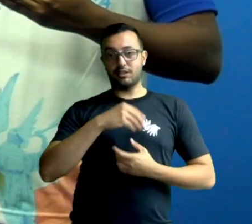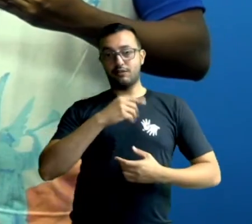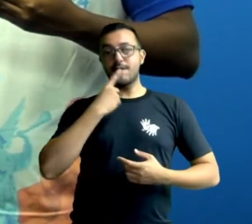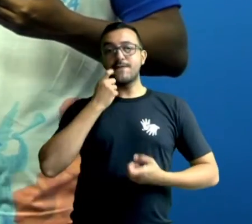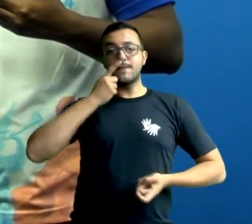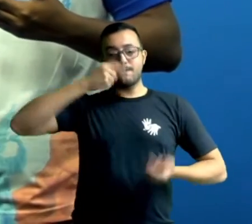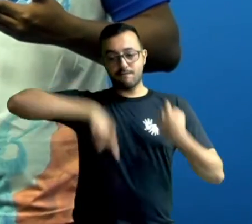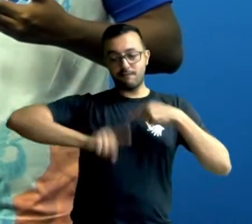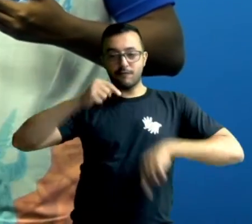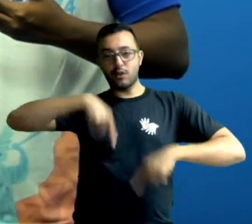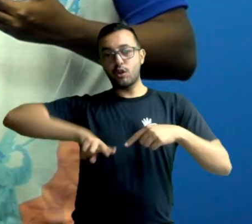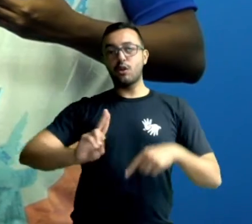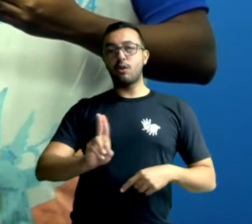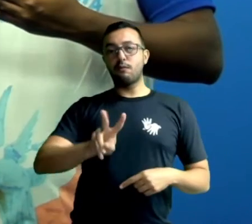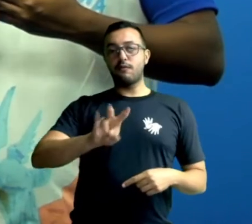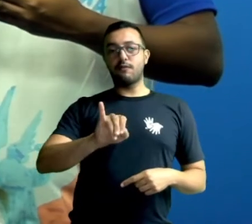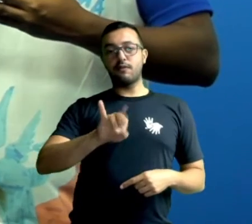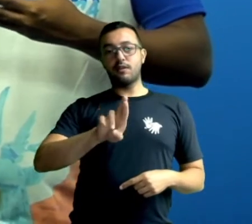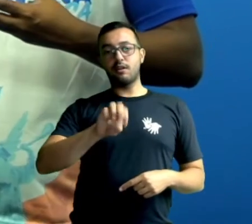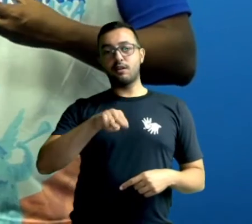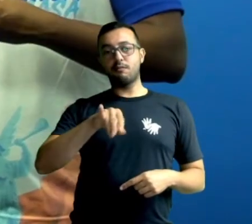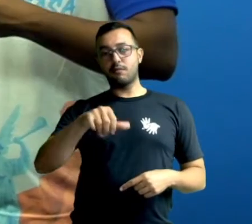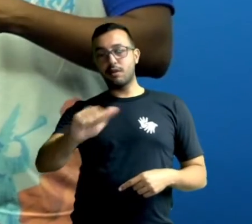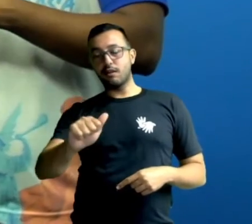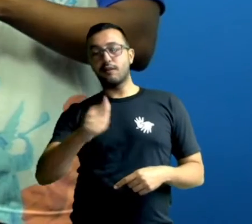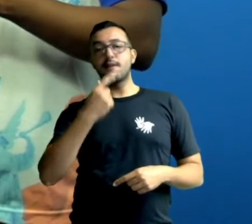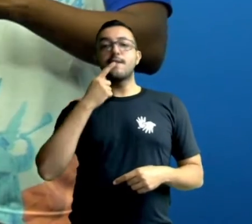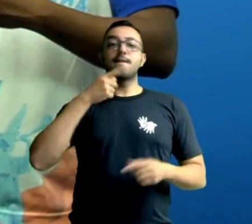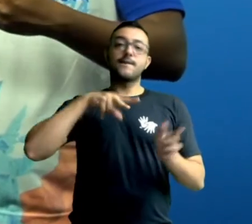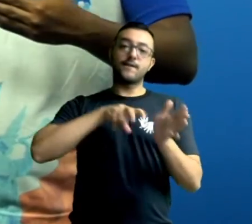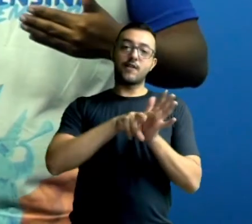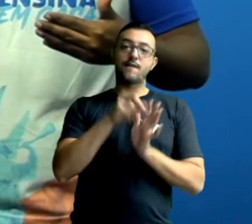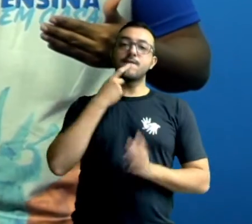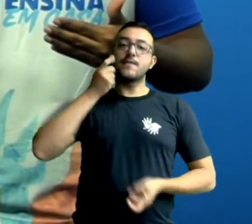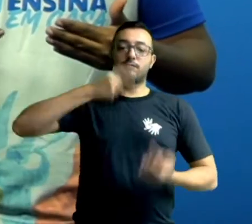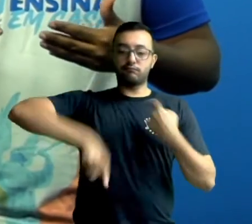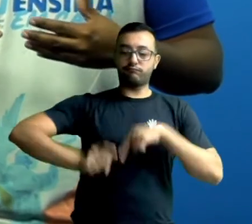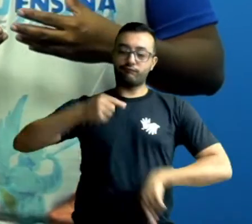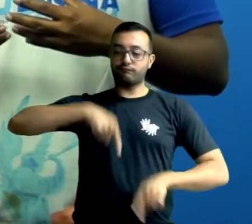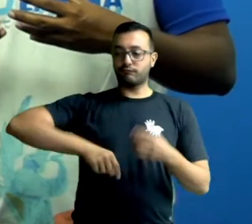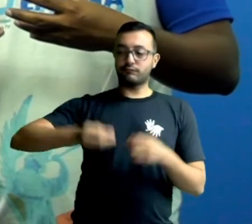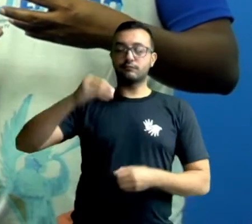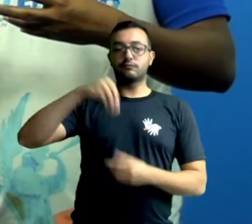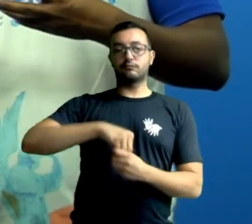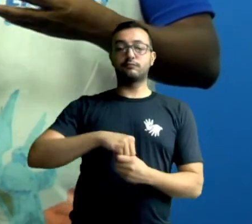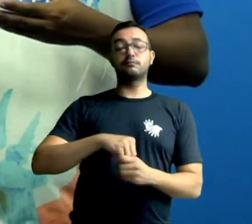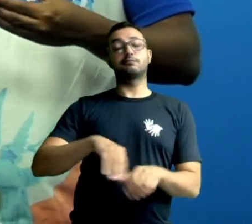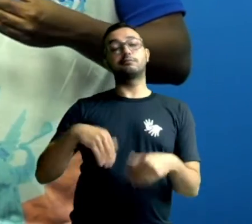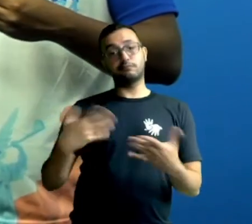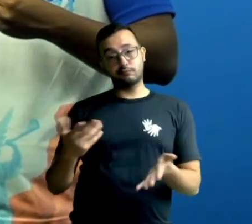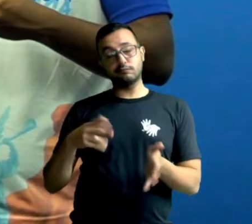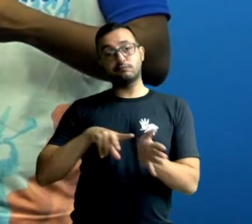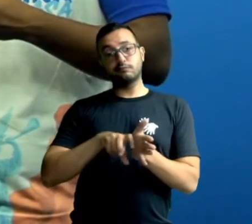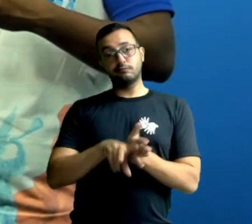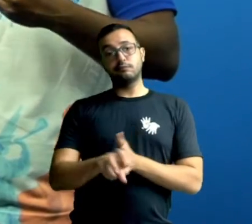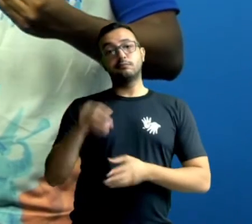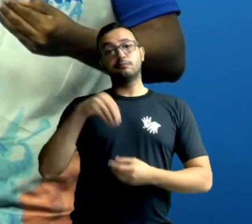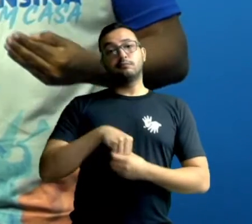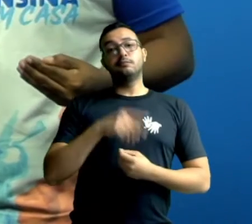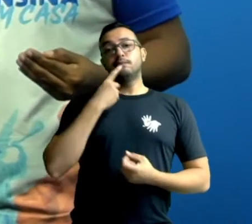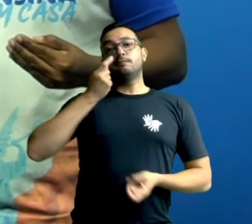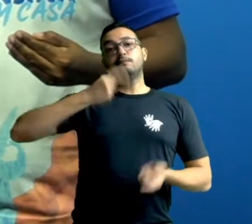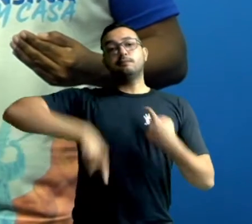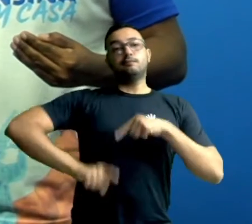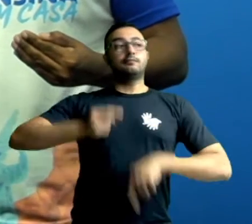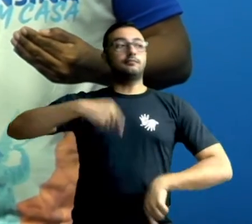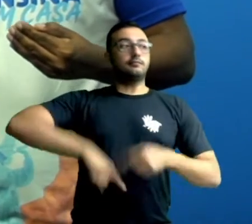chama-se viremia, né? Que quando o vírus está na corrente sanguínea. E a partir de então, quando o vírus se encontra na corrente